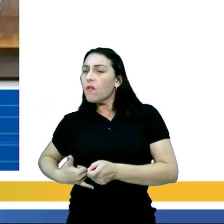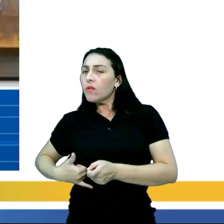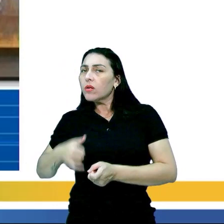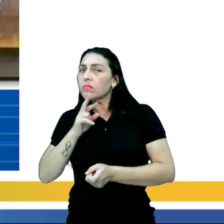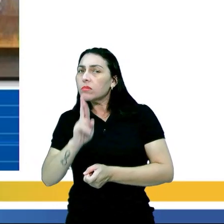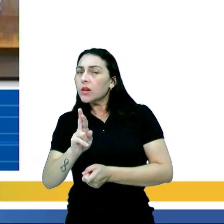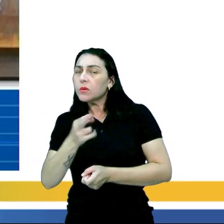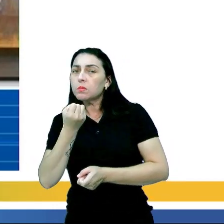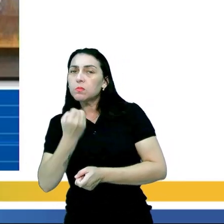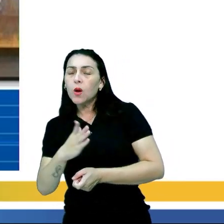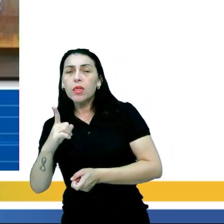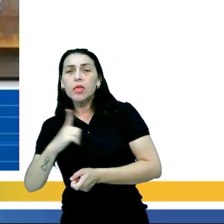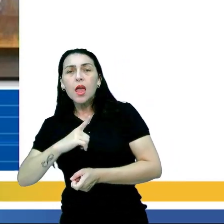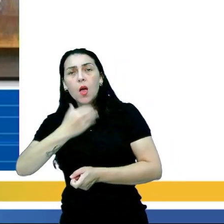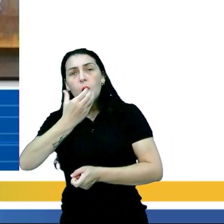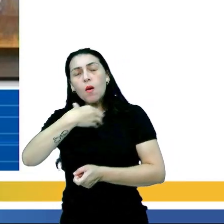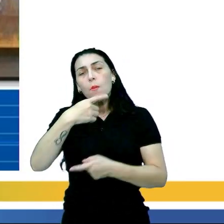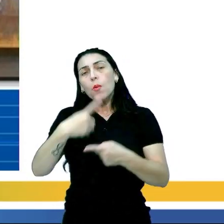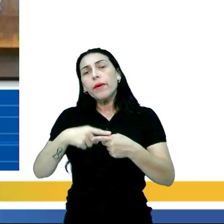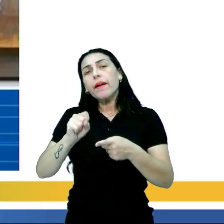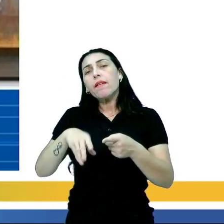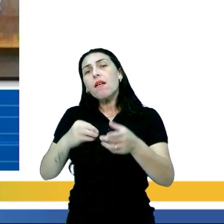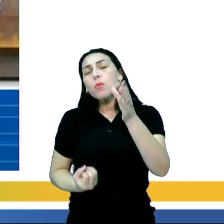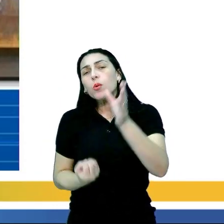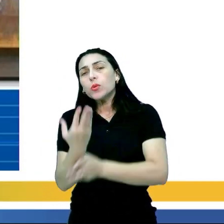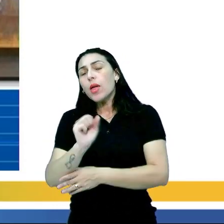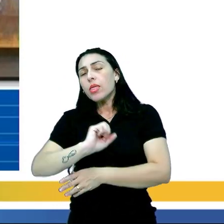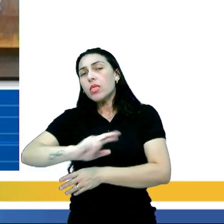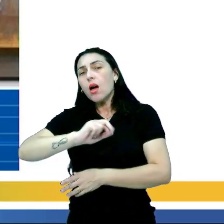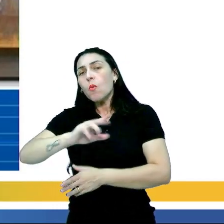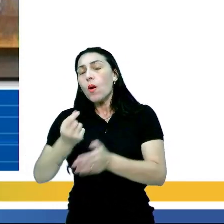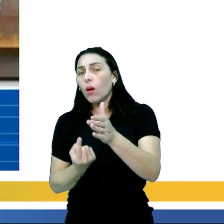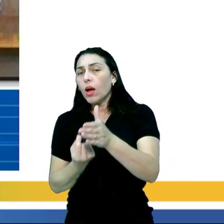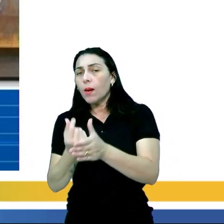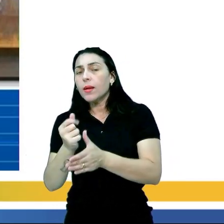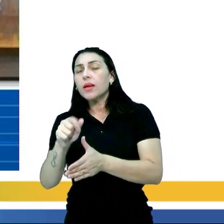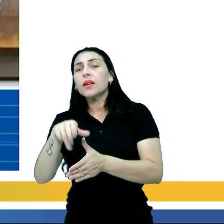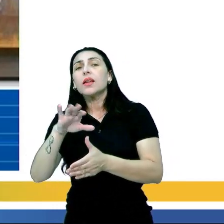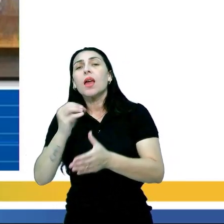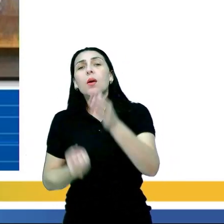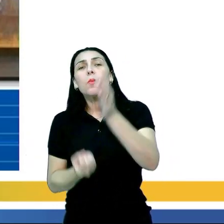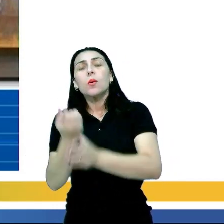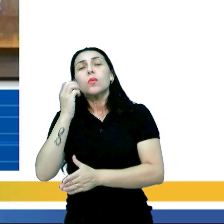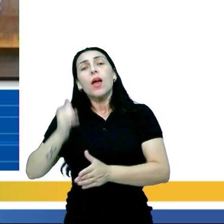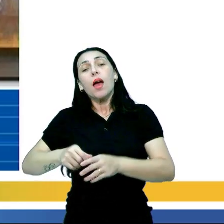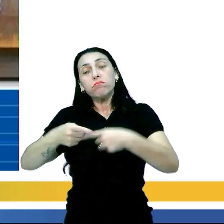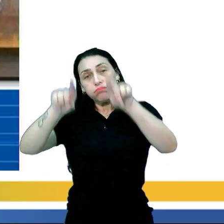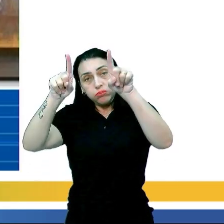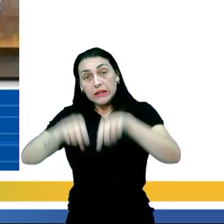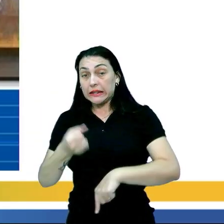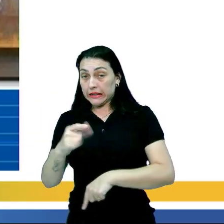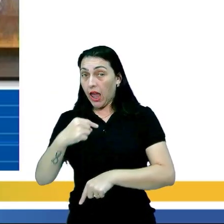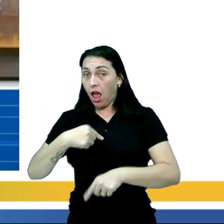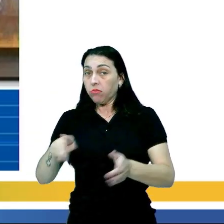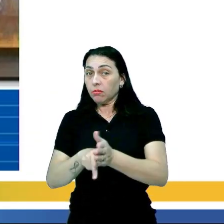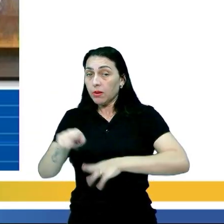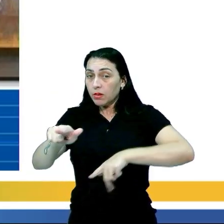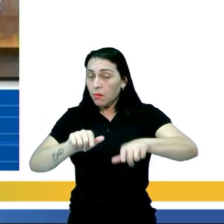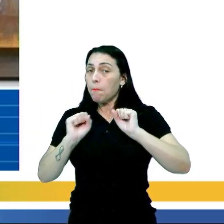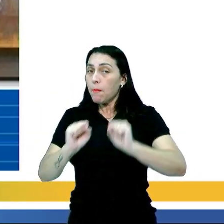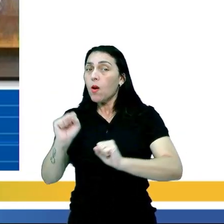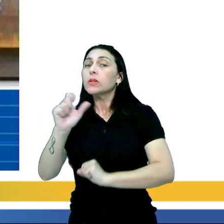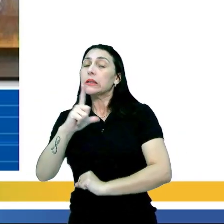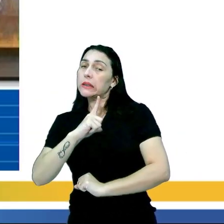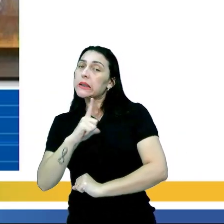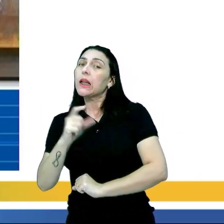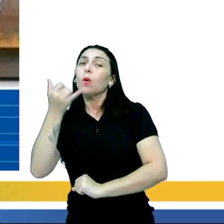seguinte: bom, eu tenho iPhone porque quem produz iPhone não é o capitalismo. Quem produz iPhone é o trabalhador, e se eu sou trabalhador, eu posso